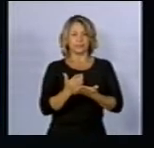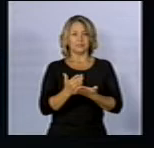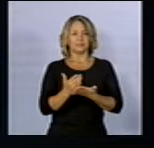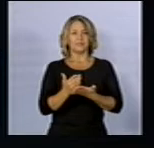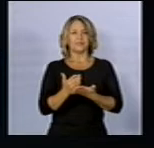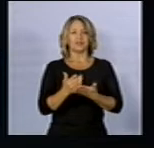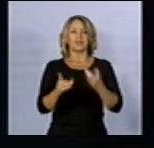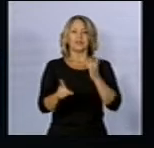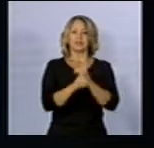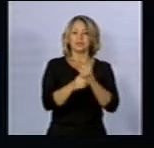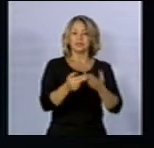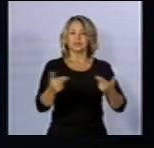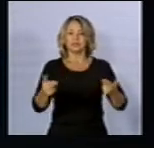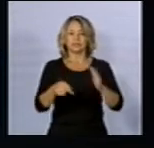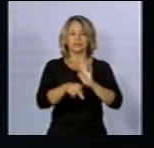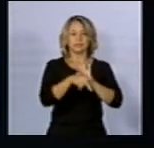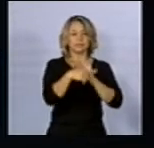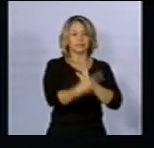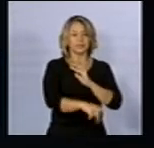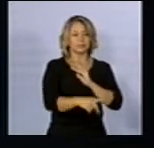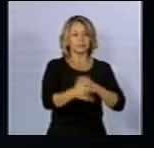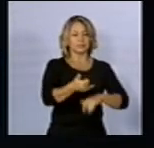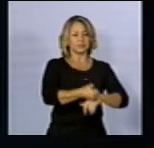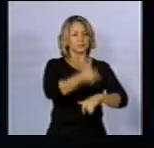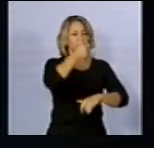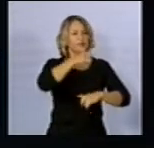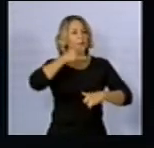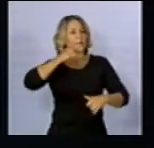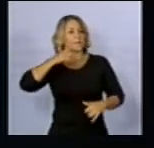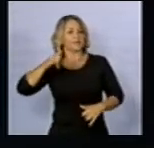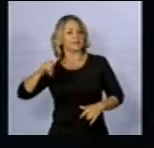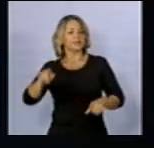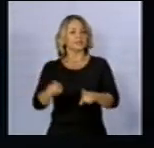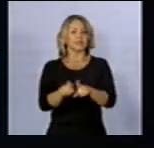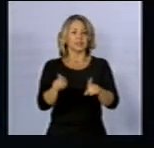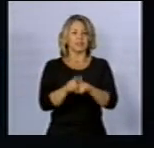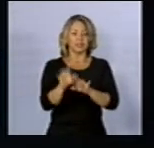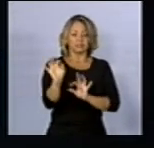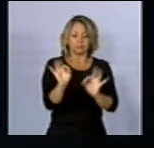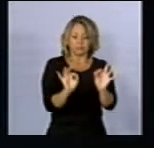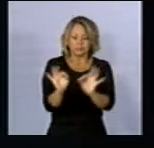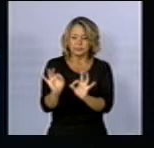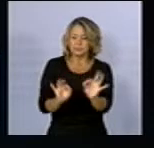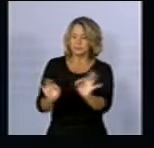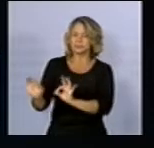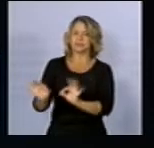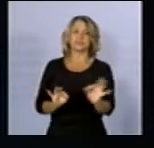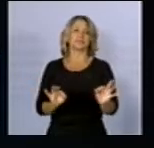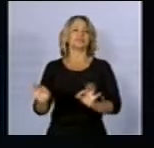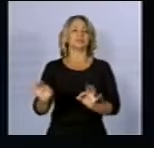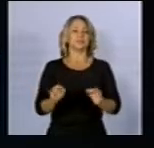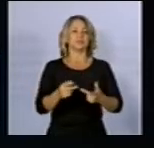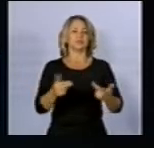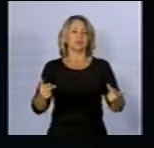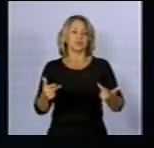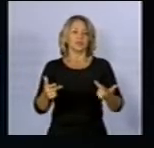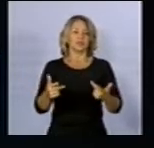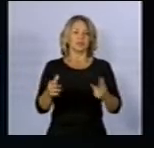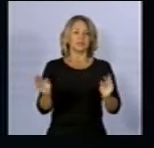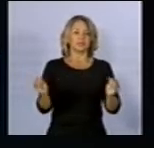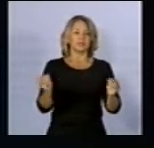enquanto fontes de exposição aos campos magnéticos, mas também medições pontuais ou de